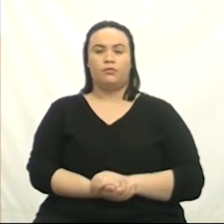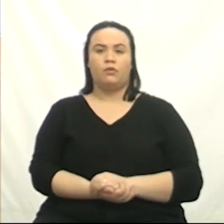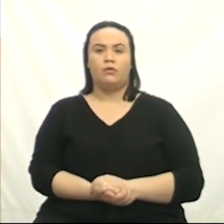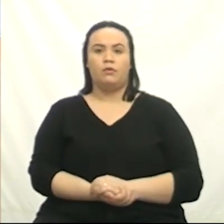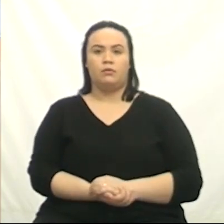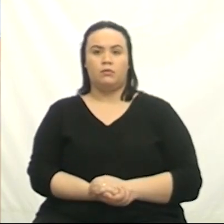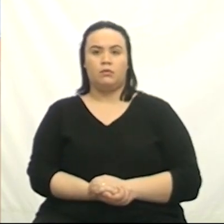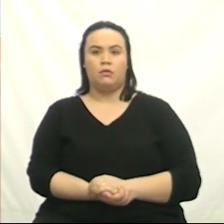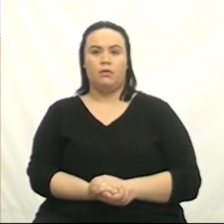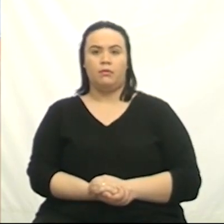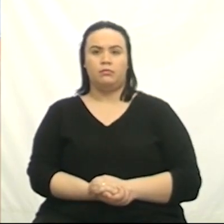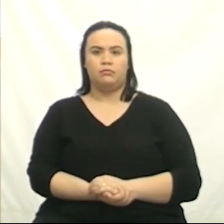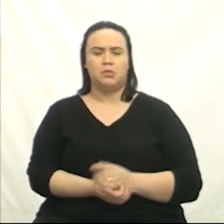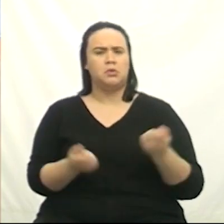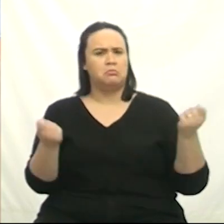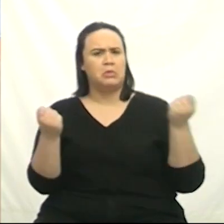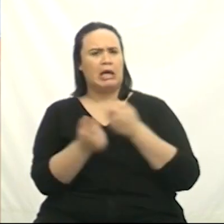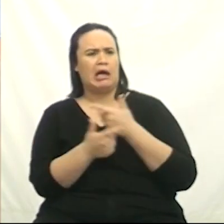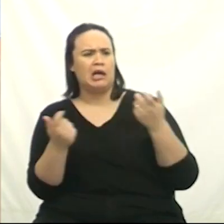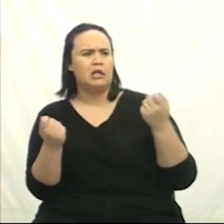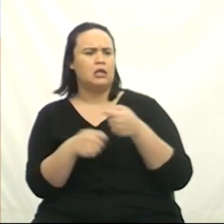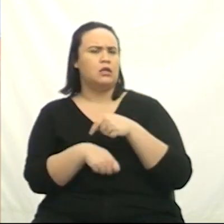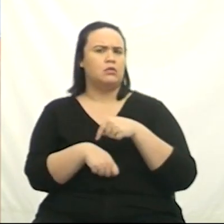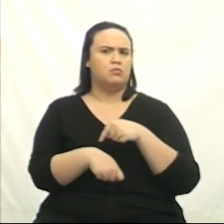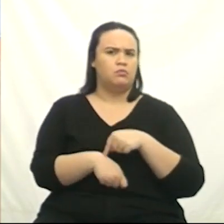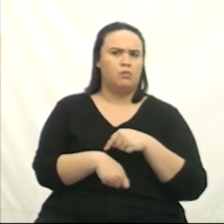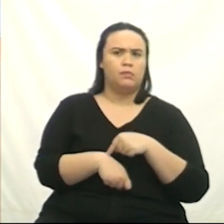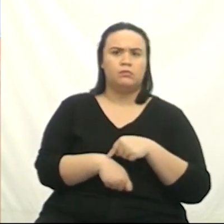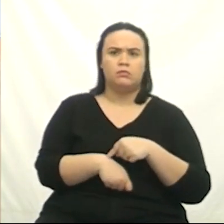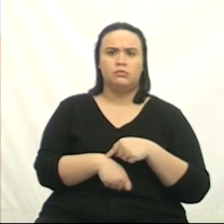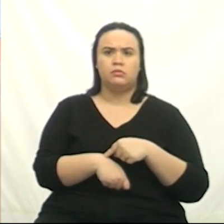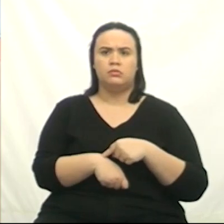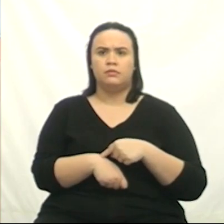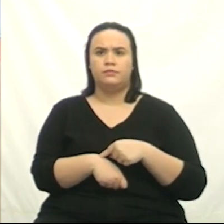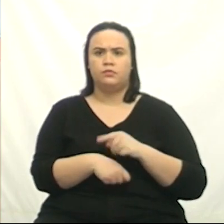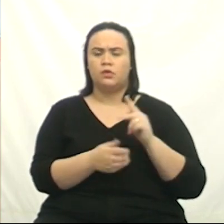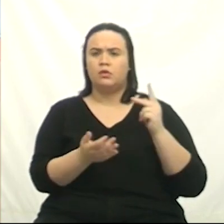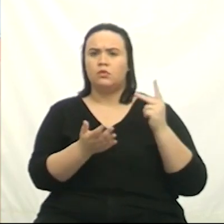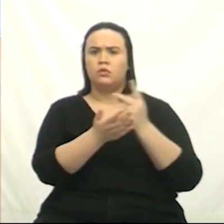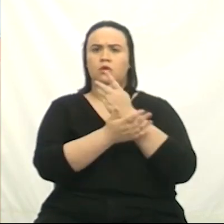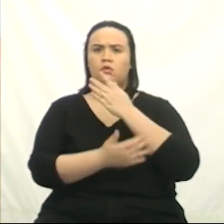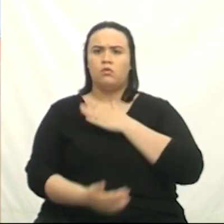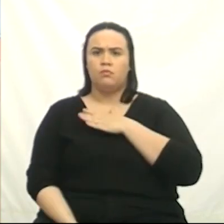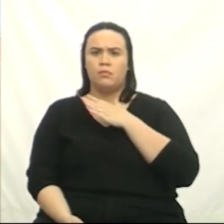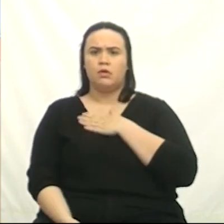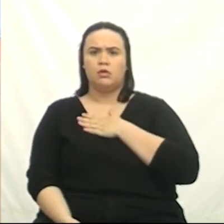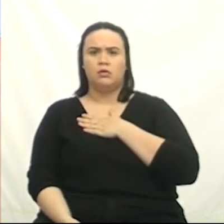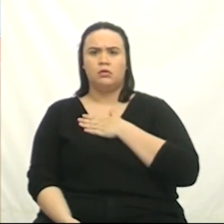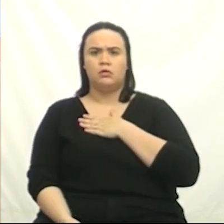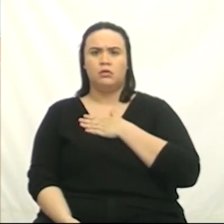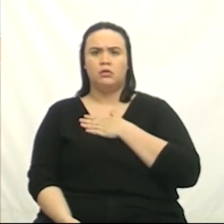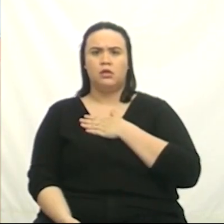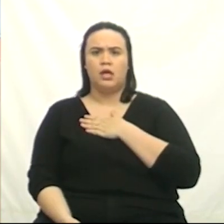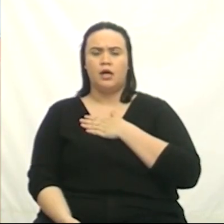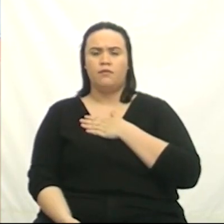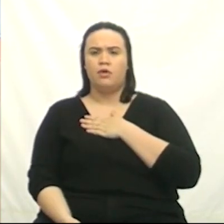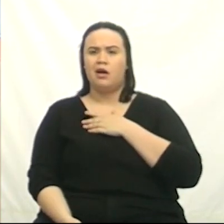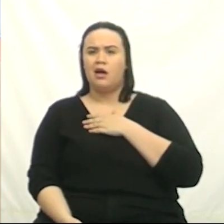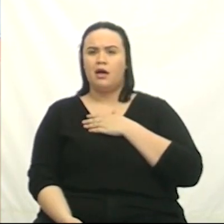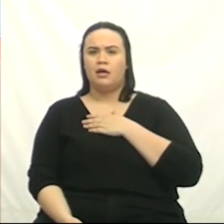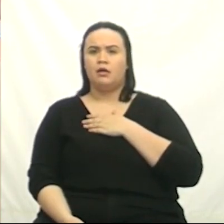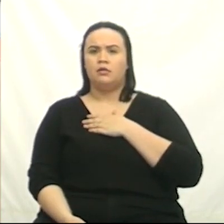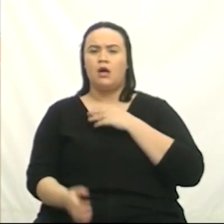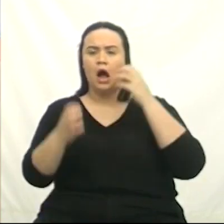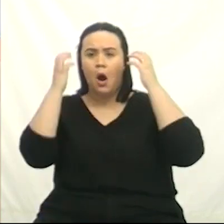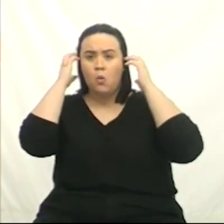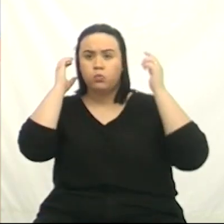até foi engraçado, porque nesse momento que aconteceu comigo, eu estava ouvindo o programa do Adelão Irlessa,